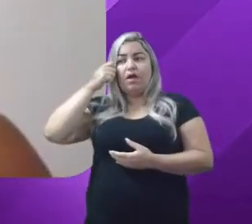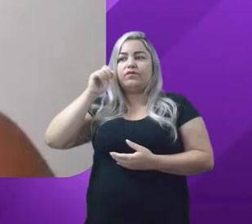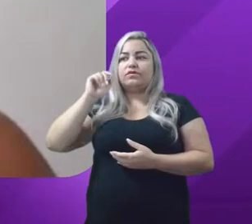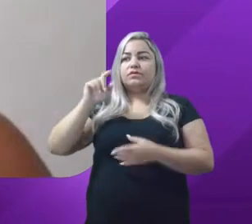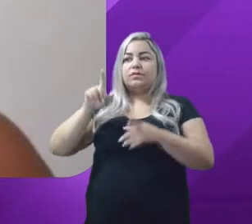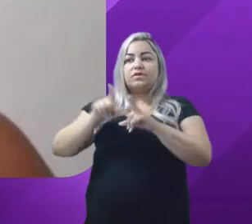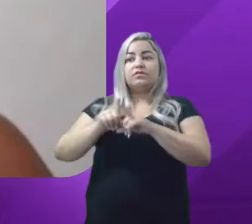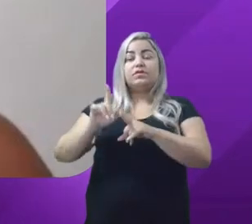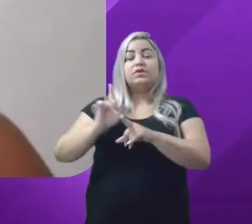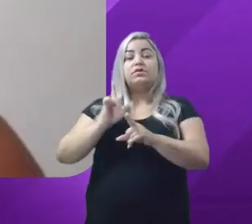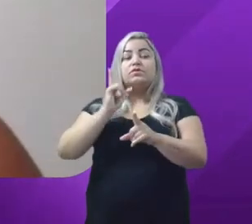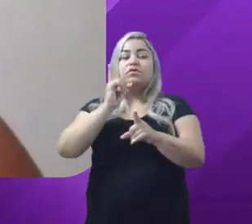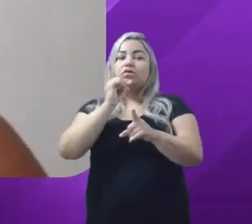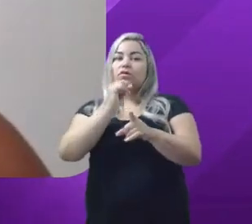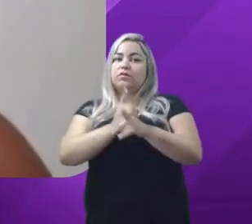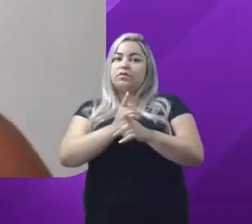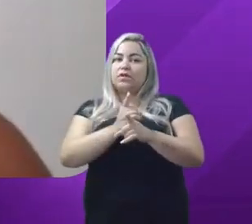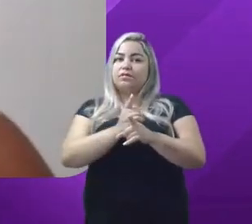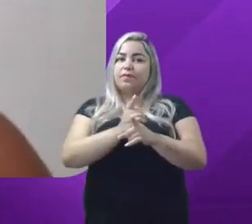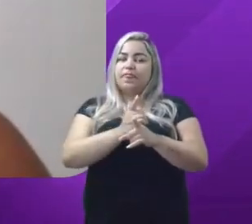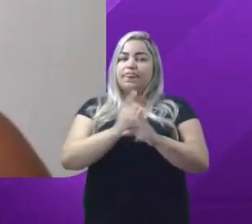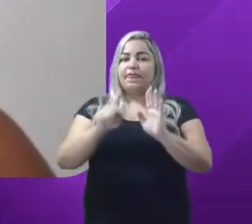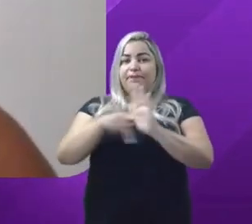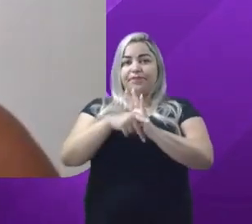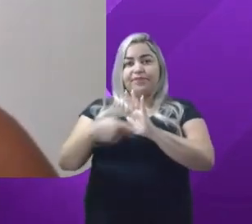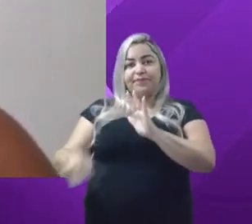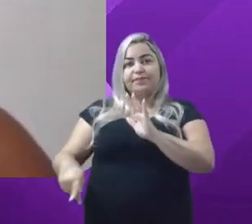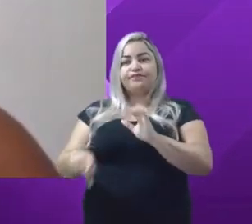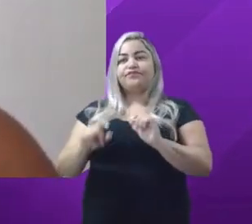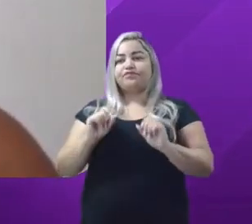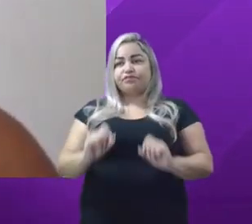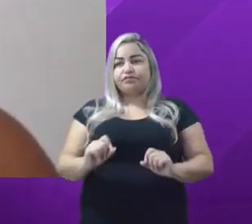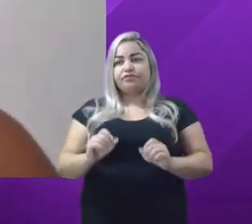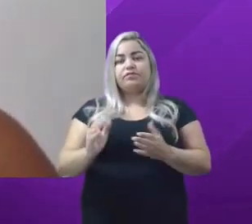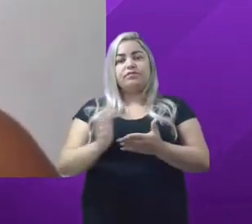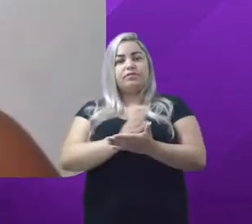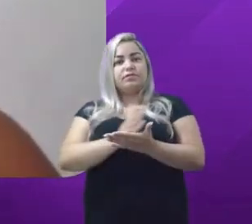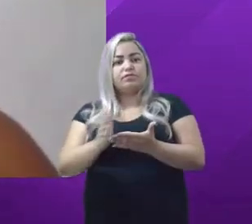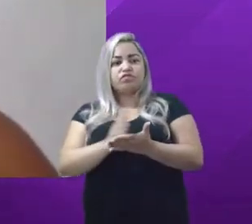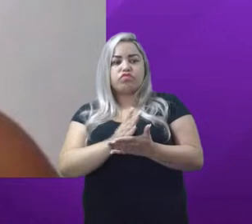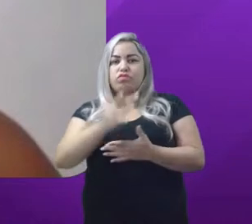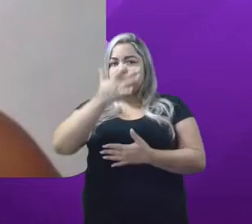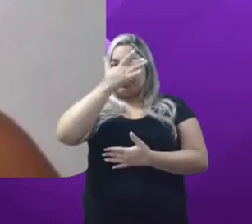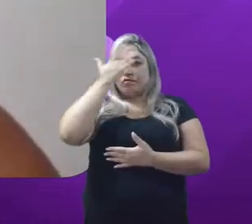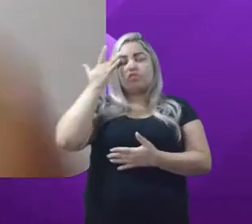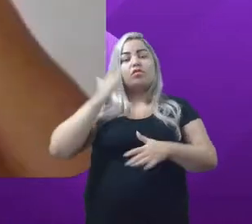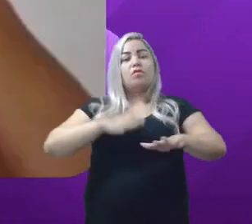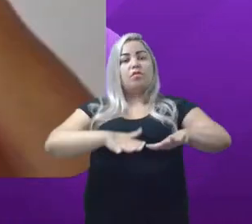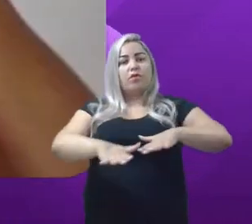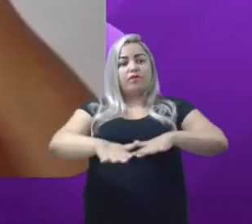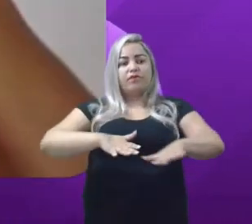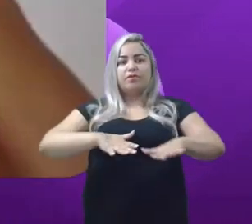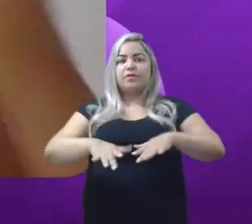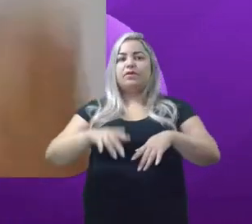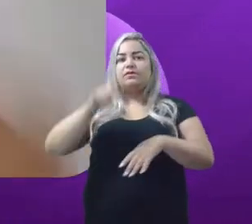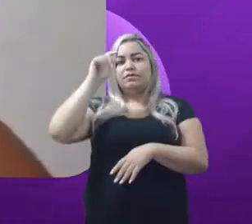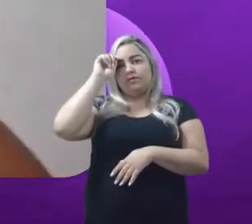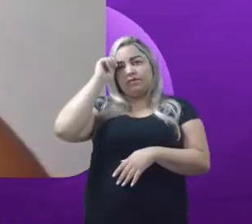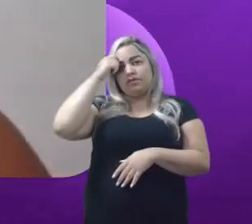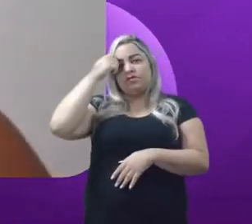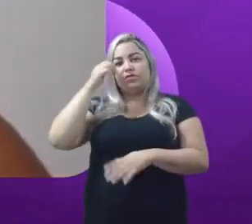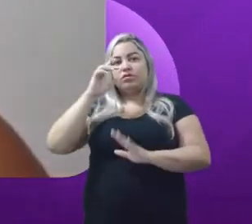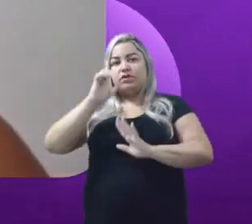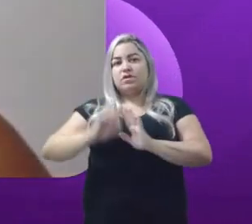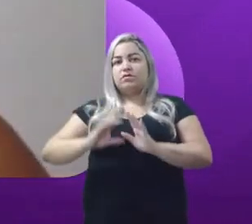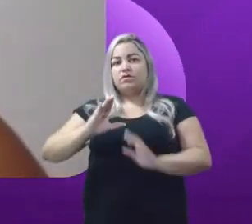por descobrirem isso, né, os próprios alguns integrantes do movimento negro e dos direitos civis